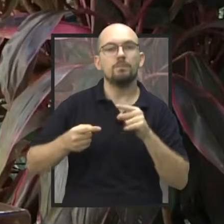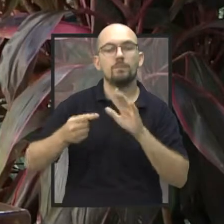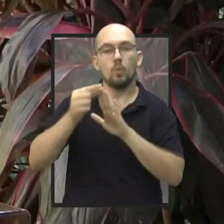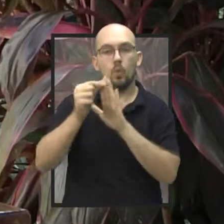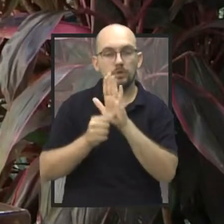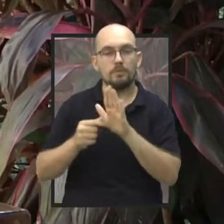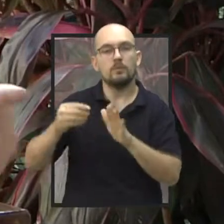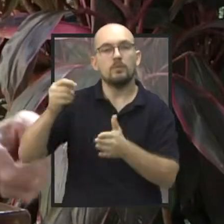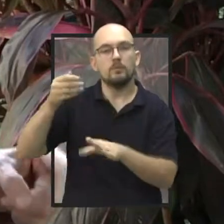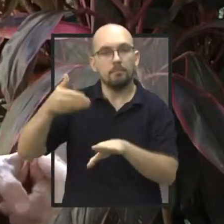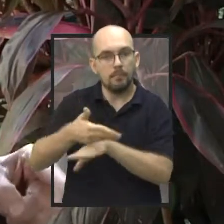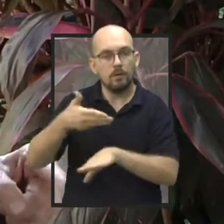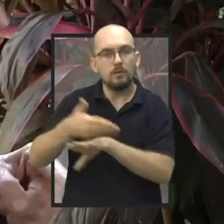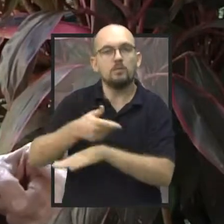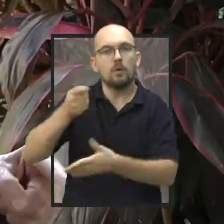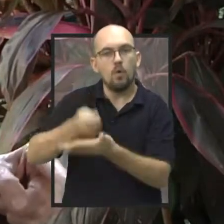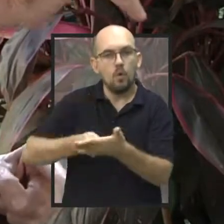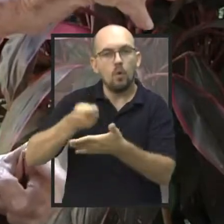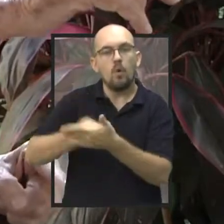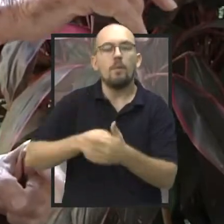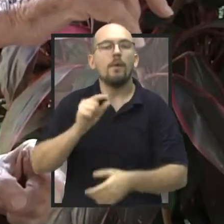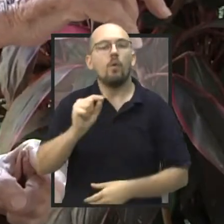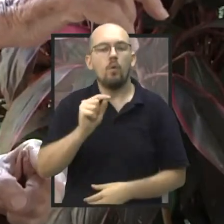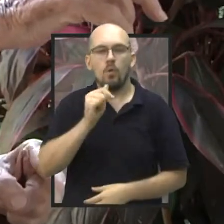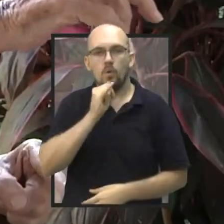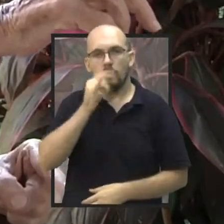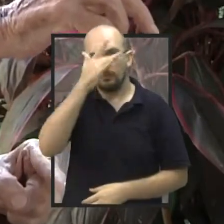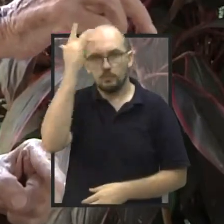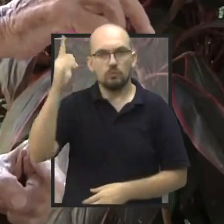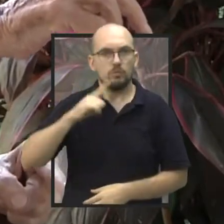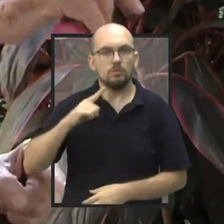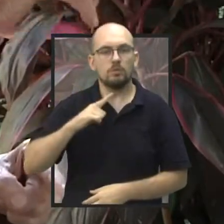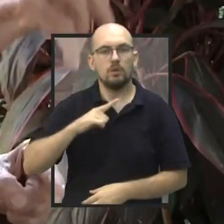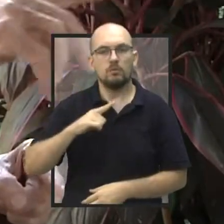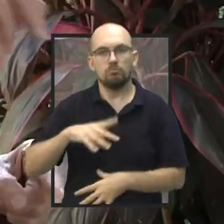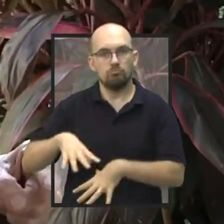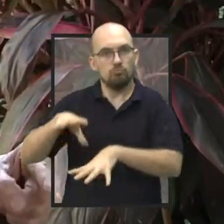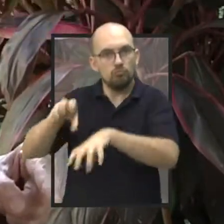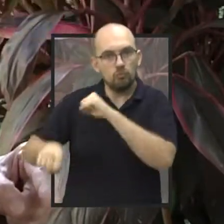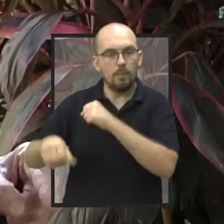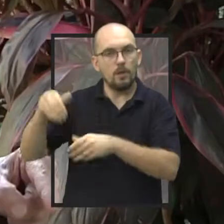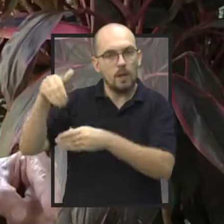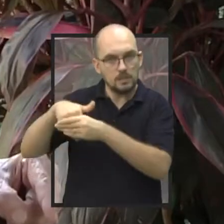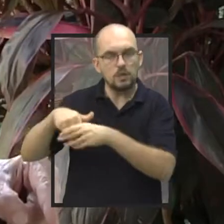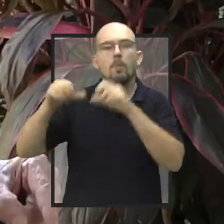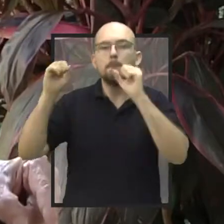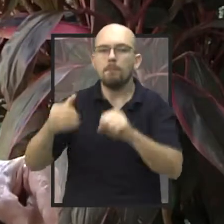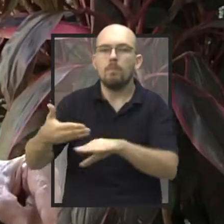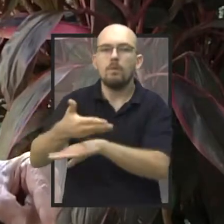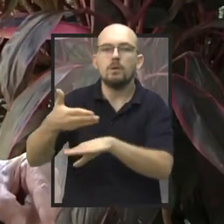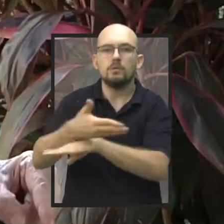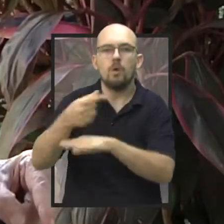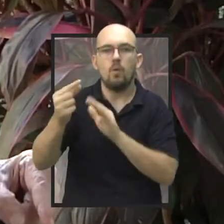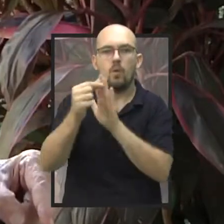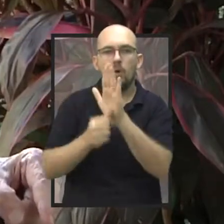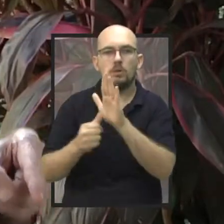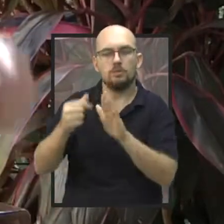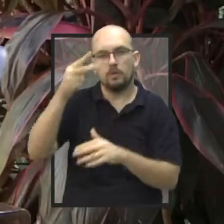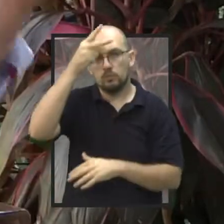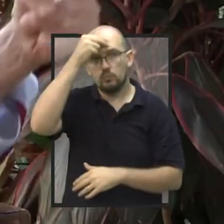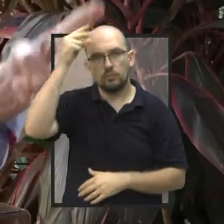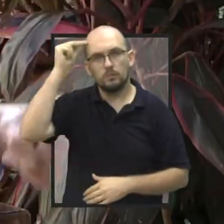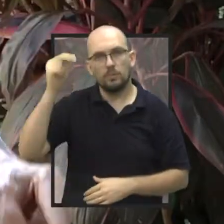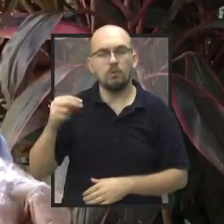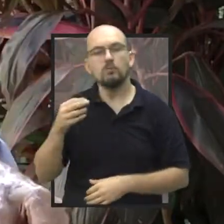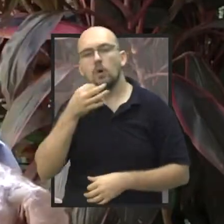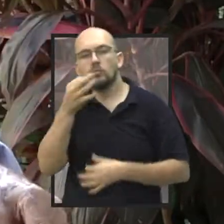deve participar. Então, todo aquele que tem essa qualificação eleitoral poderia participar do orçamento municipal,